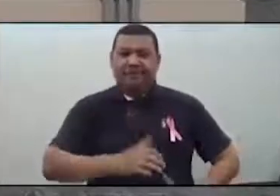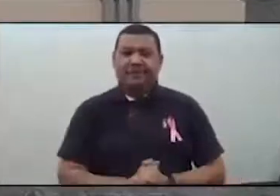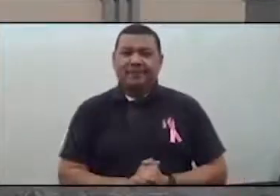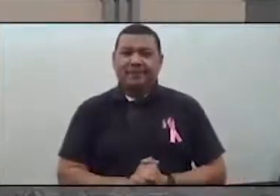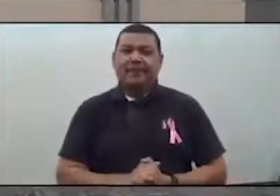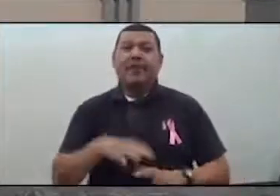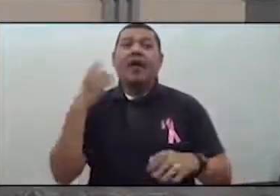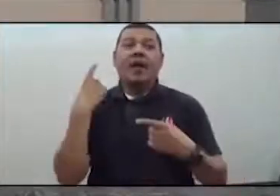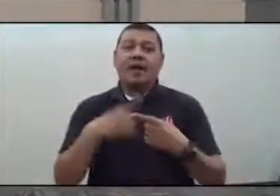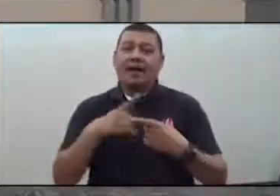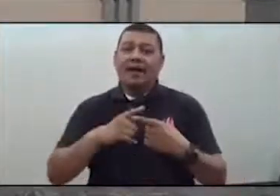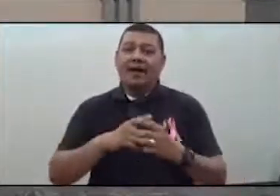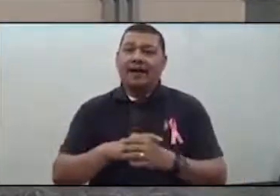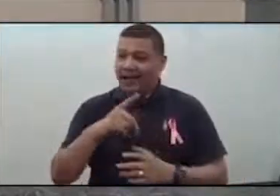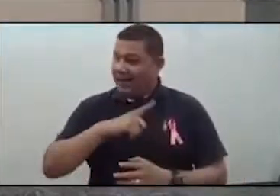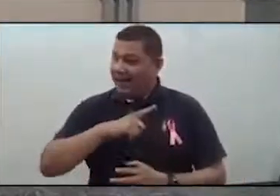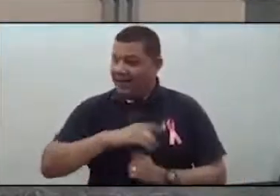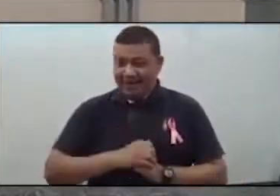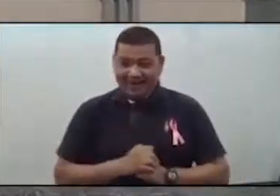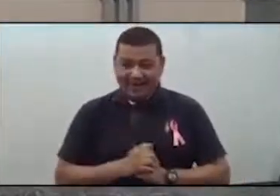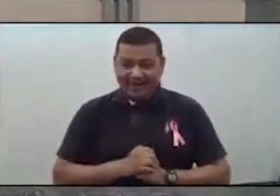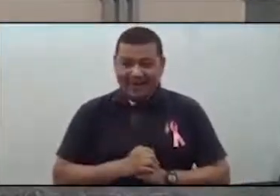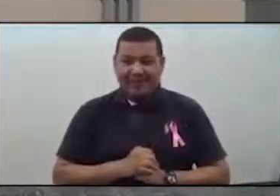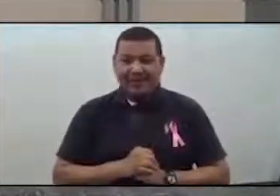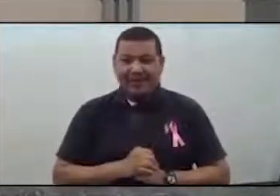no qual foi trazido, né,